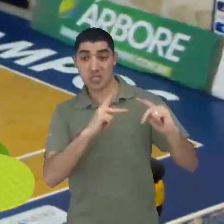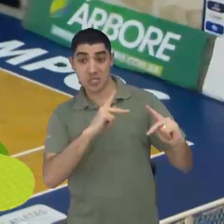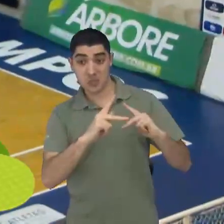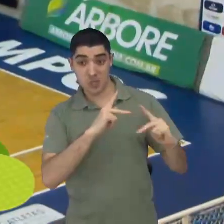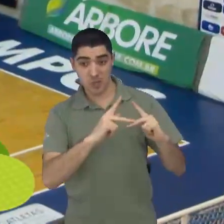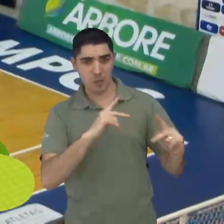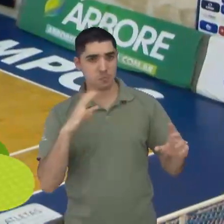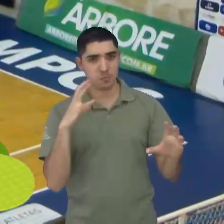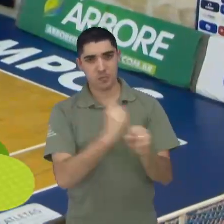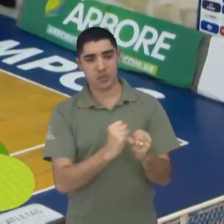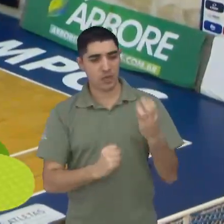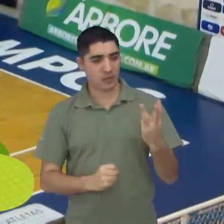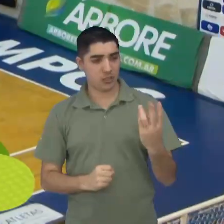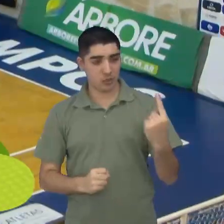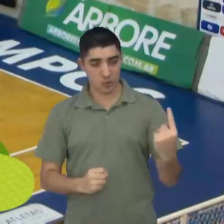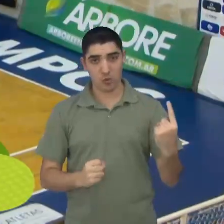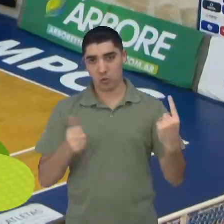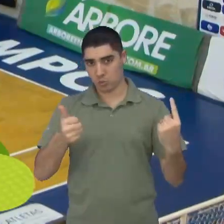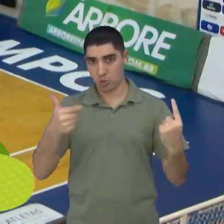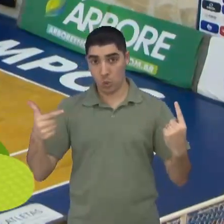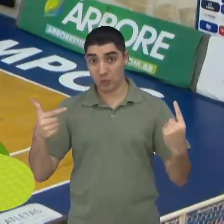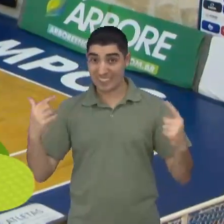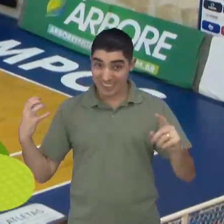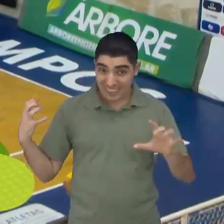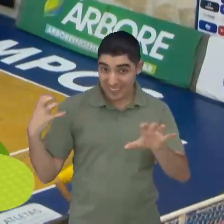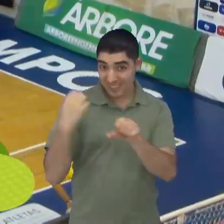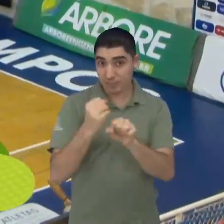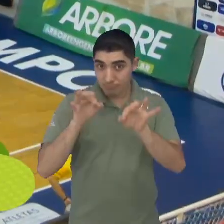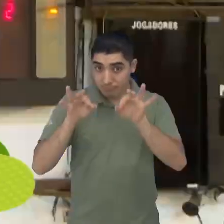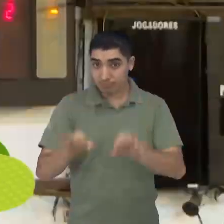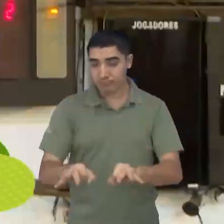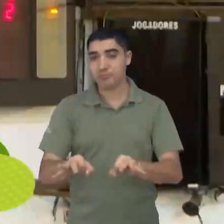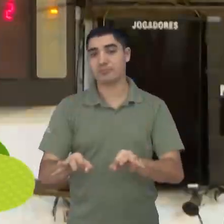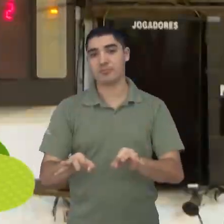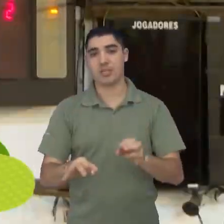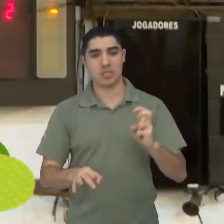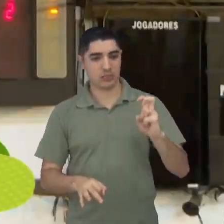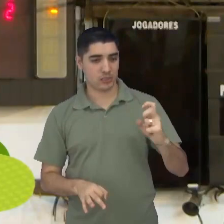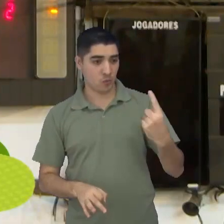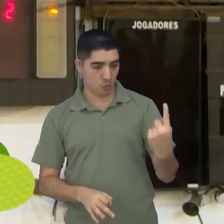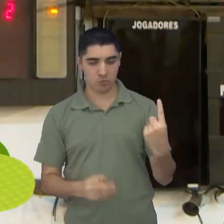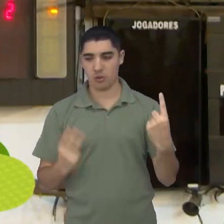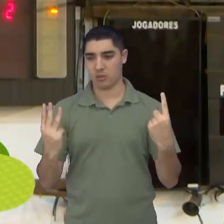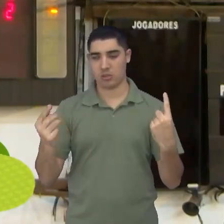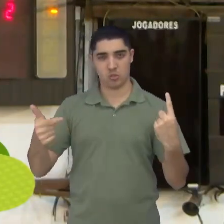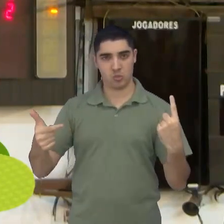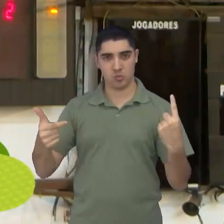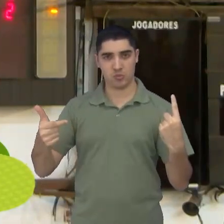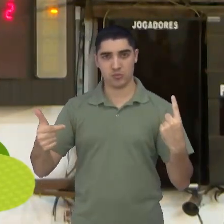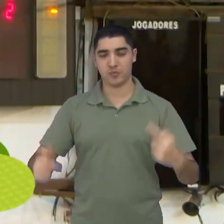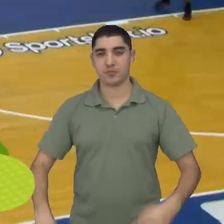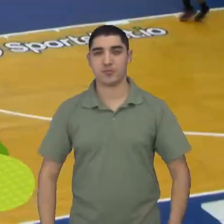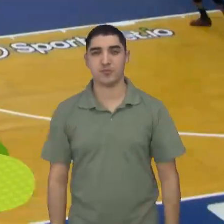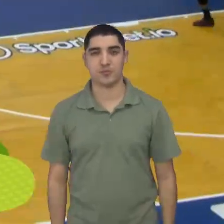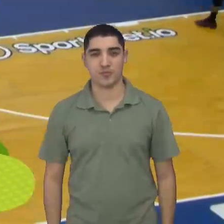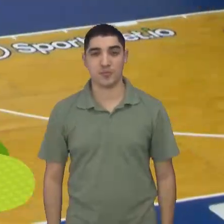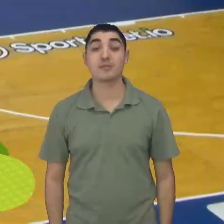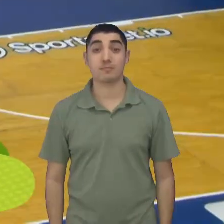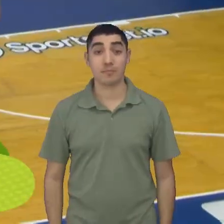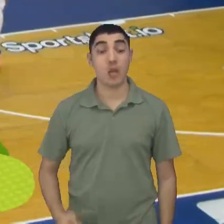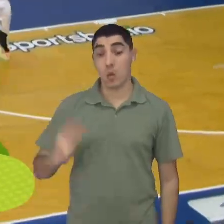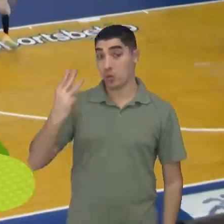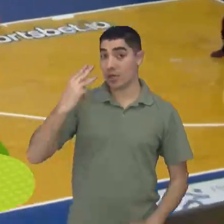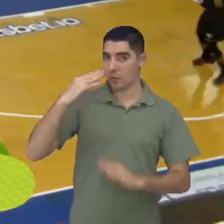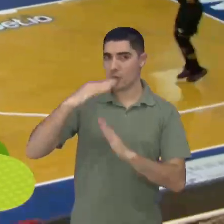parcial por 31-12. E foram para os vestiários com resultado de 51-32. Na volta